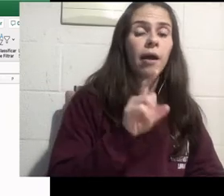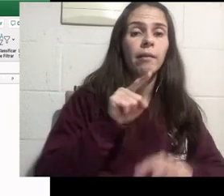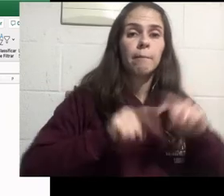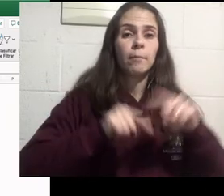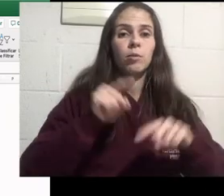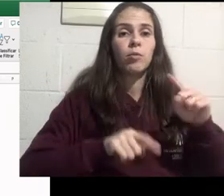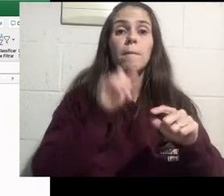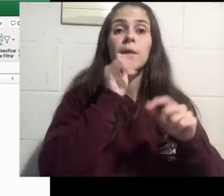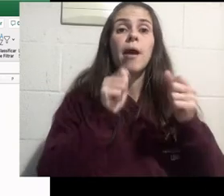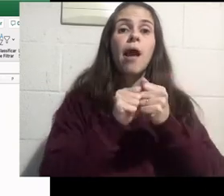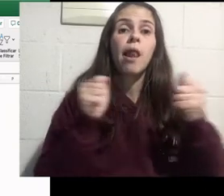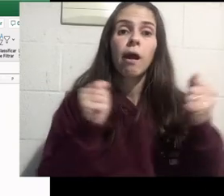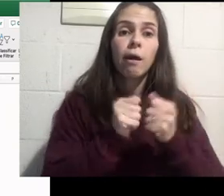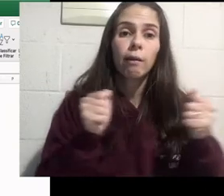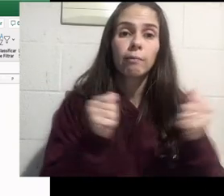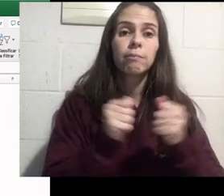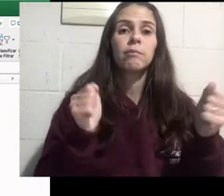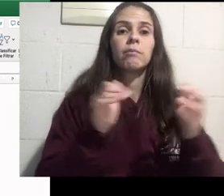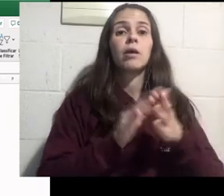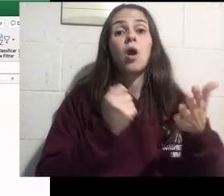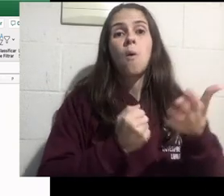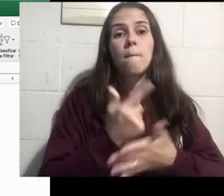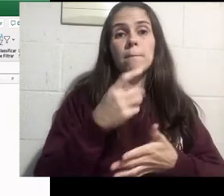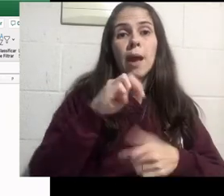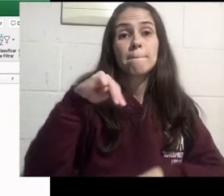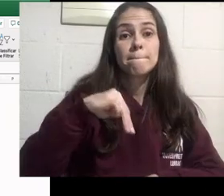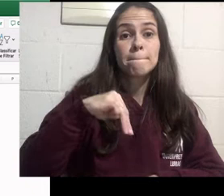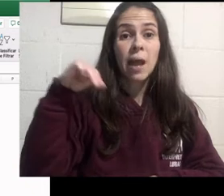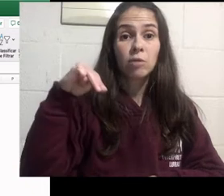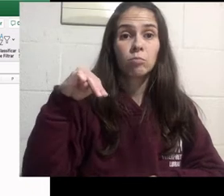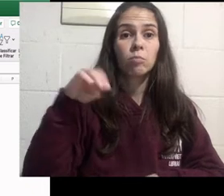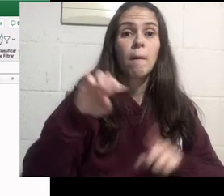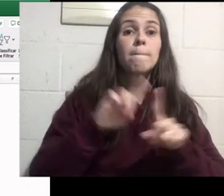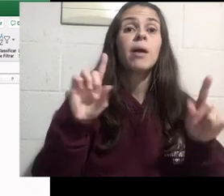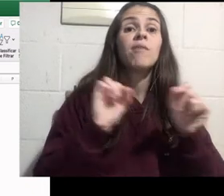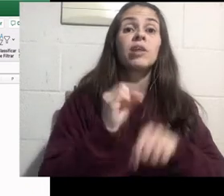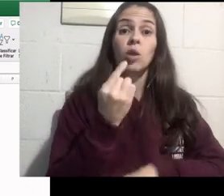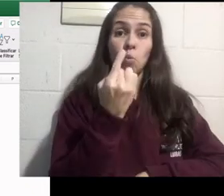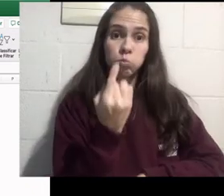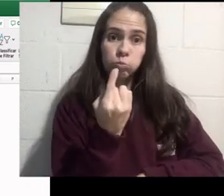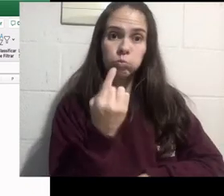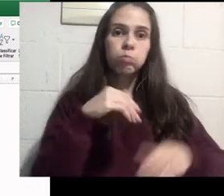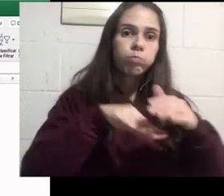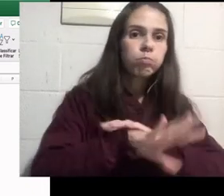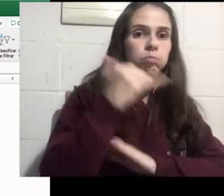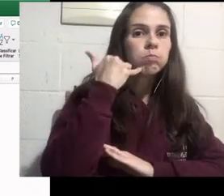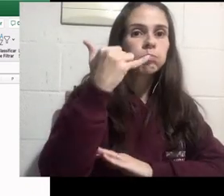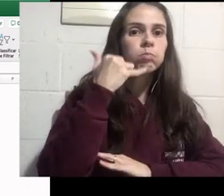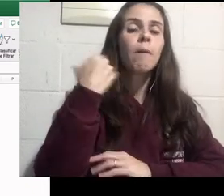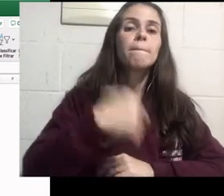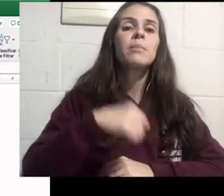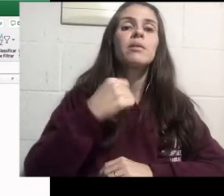produto, né? Então, elásticos, por exemplo, vai ser comprado em metros, mas para fazer um porta-celular é necessário